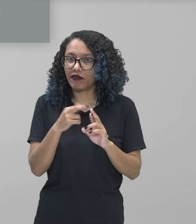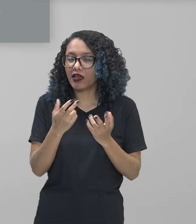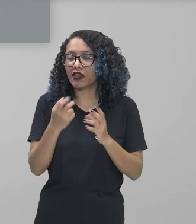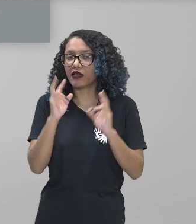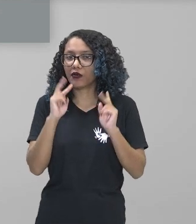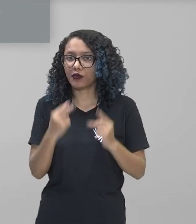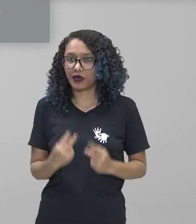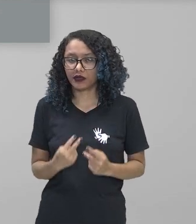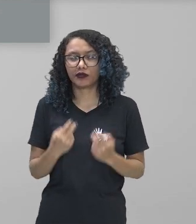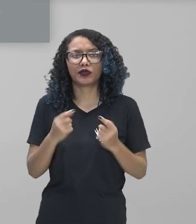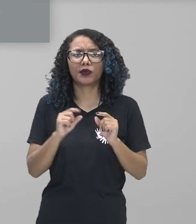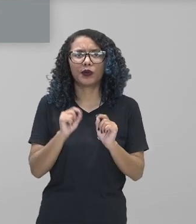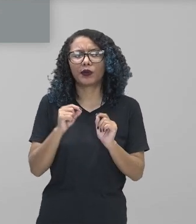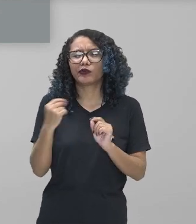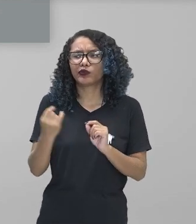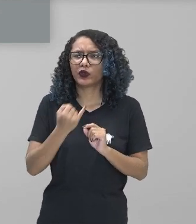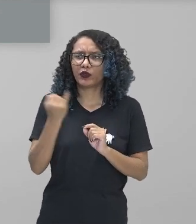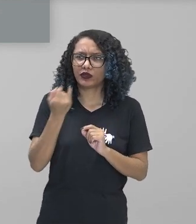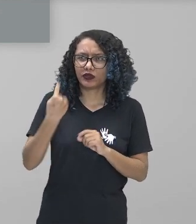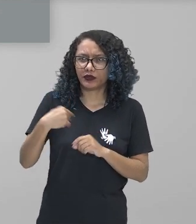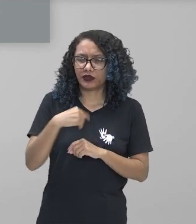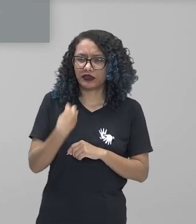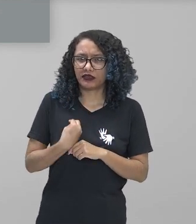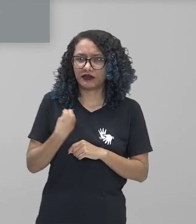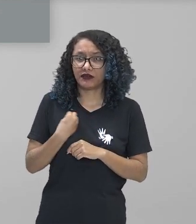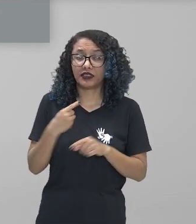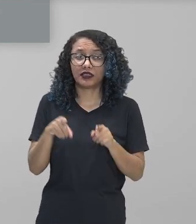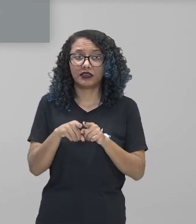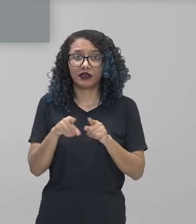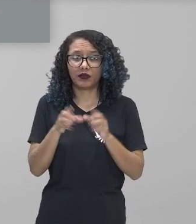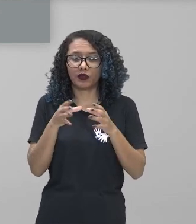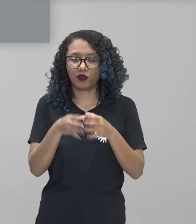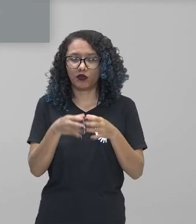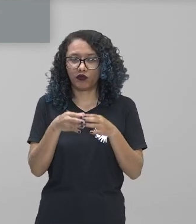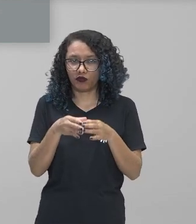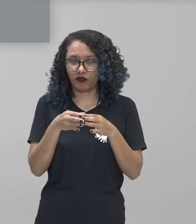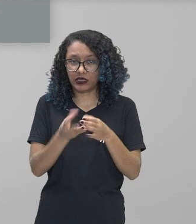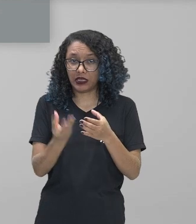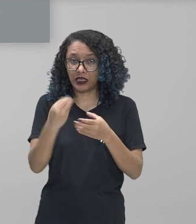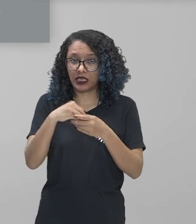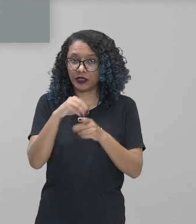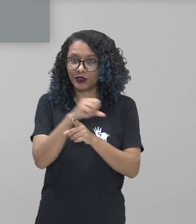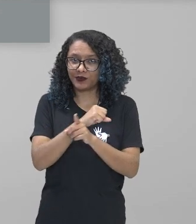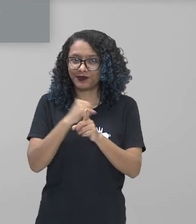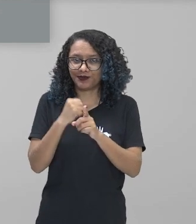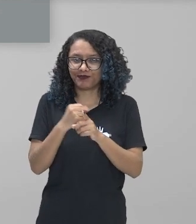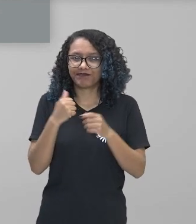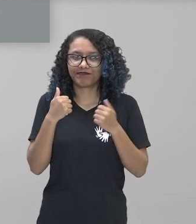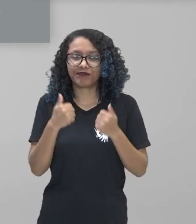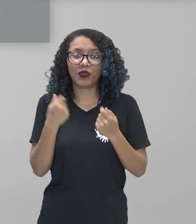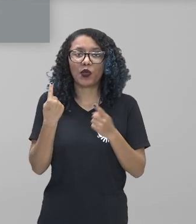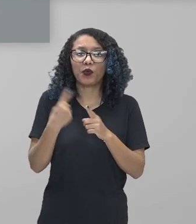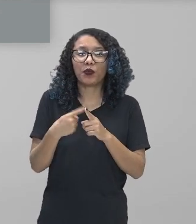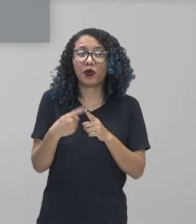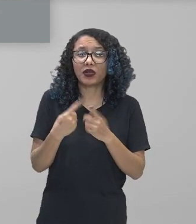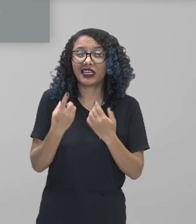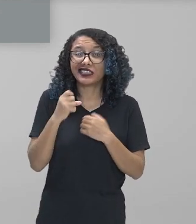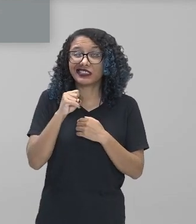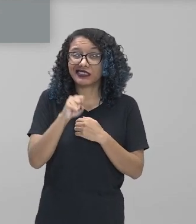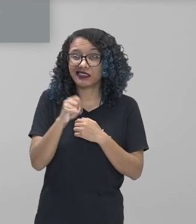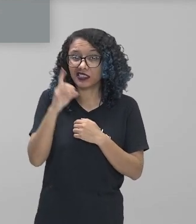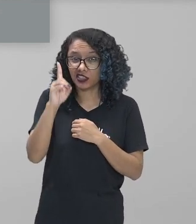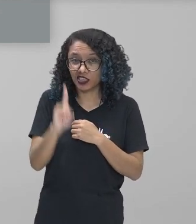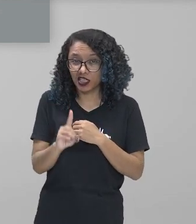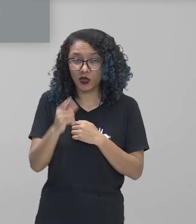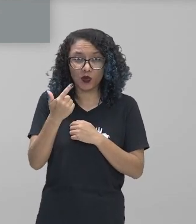importantes para a nossa vida, a nossa convivência dentro de uma sociedade. Afinal de contas, sem o direito,